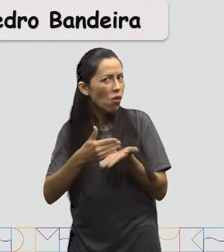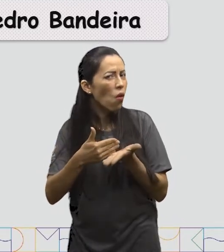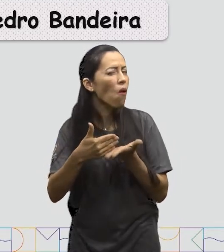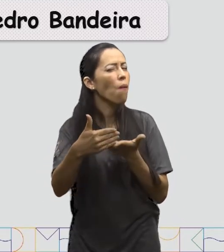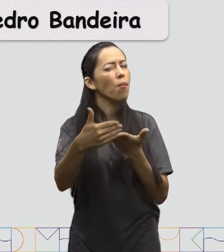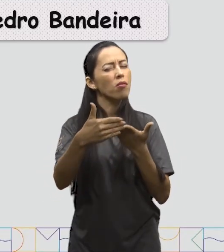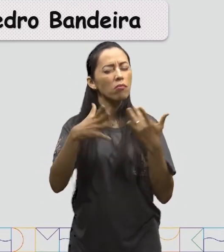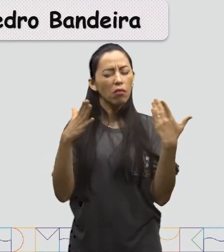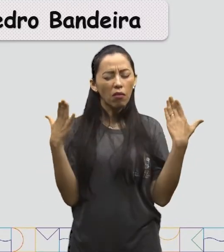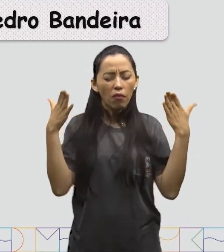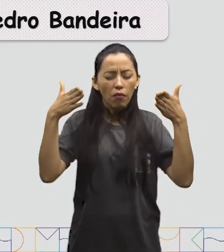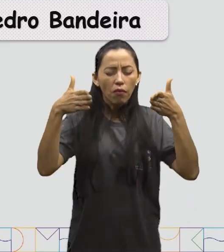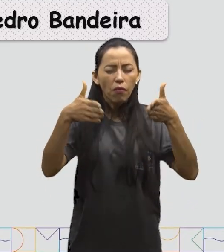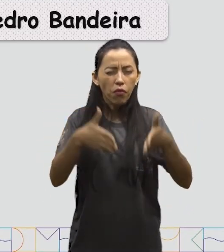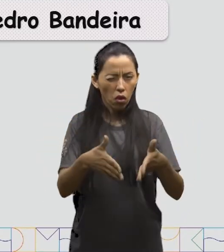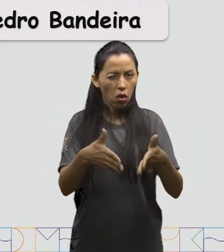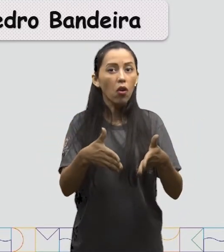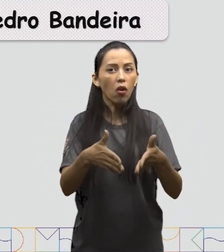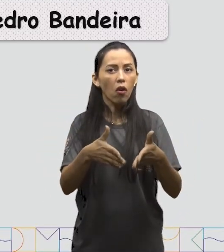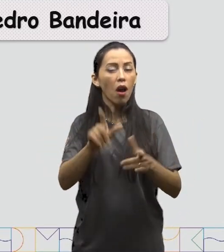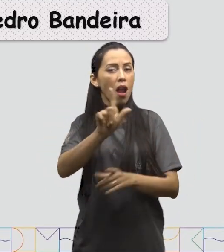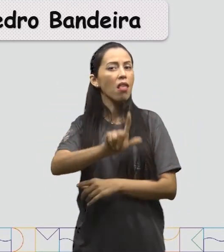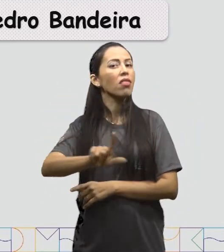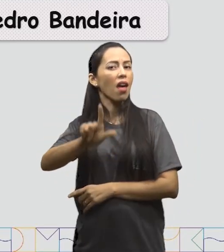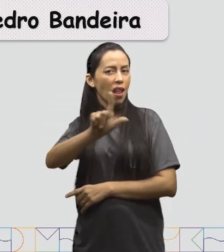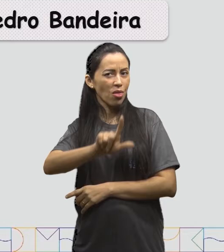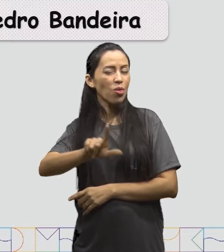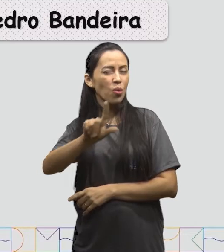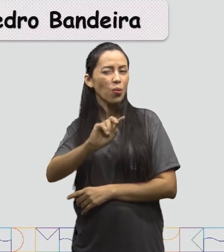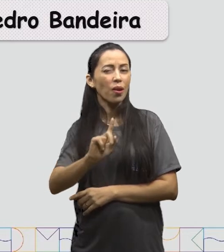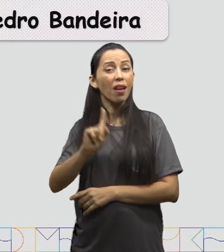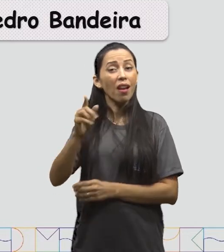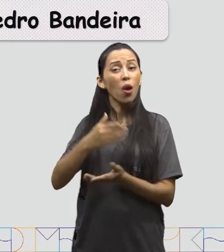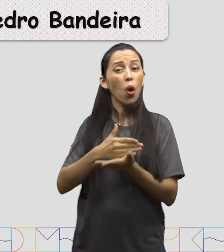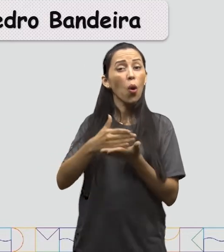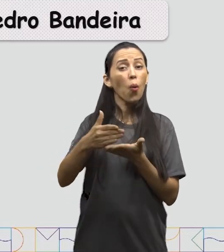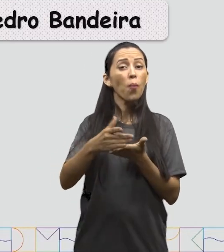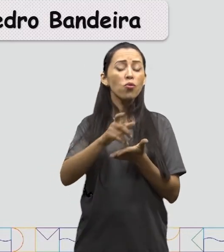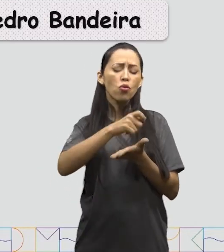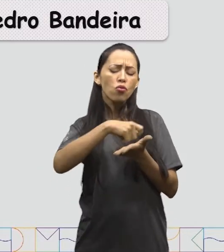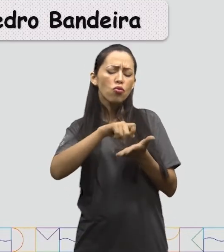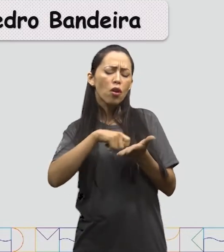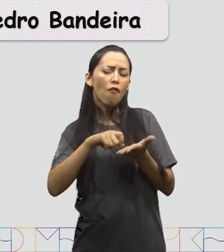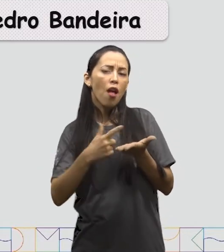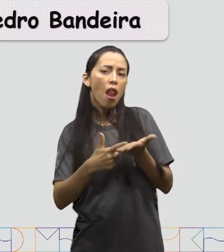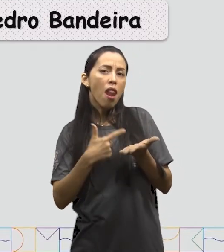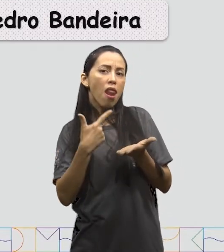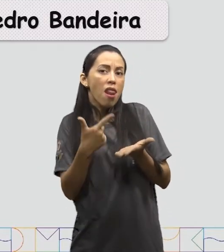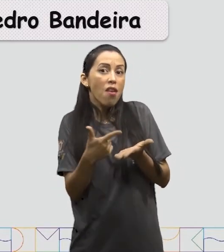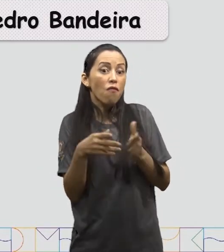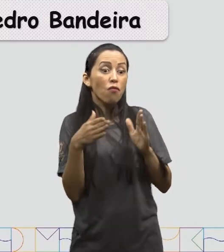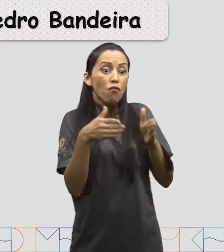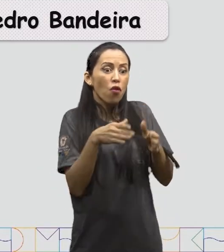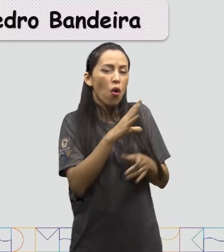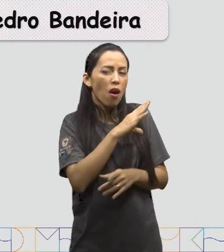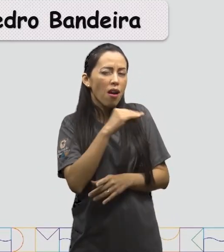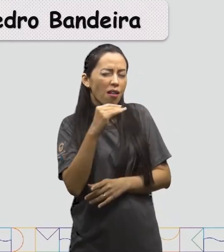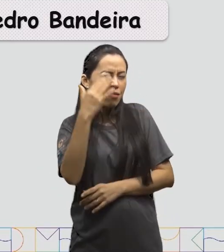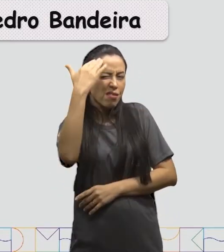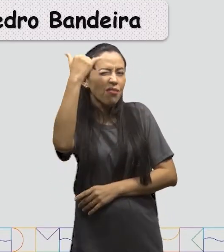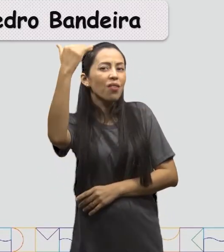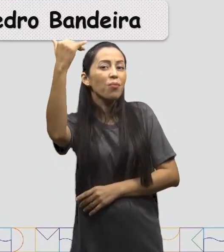1983 ele dedicou-se inteiramente à literatura. Ele começou escrevendo para crianças e fez